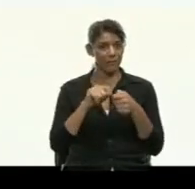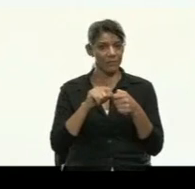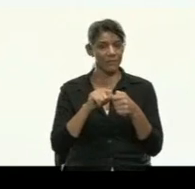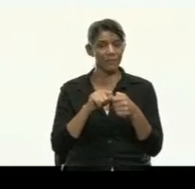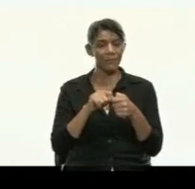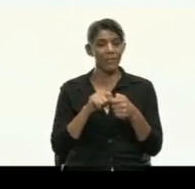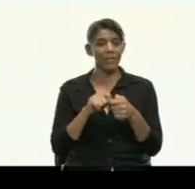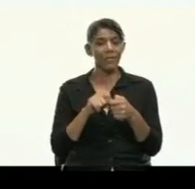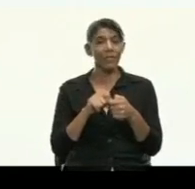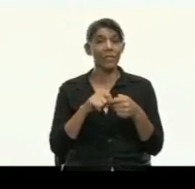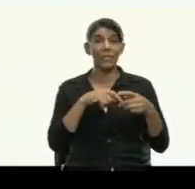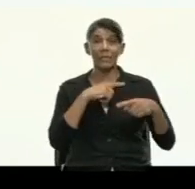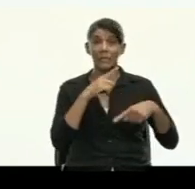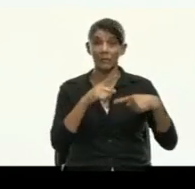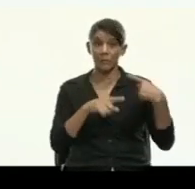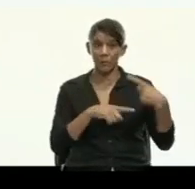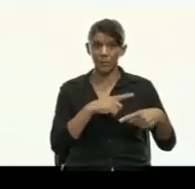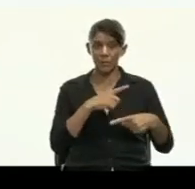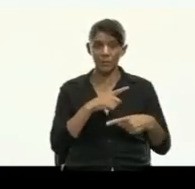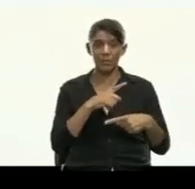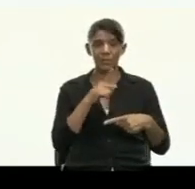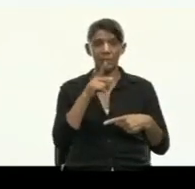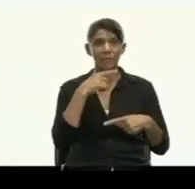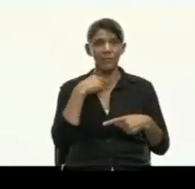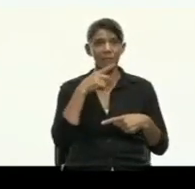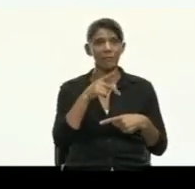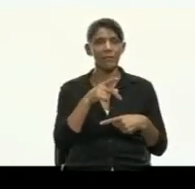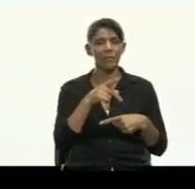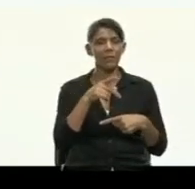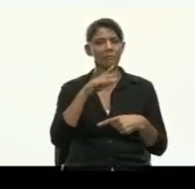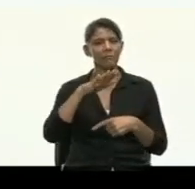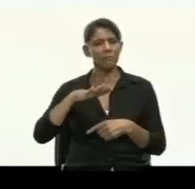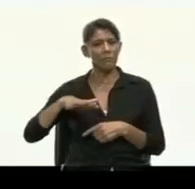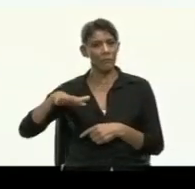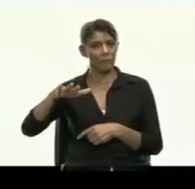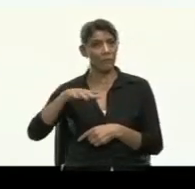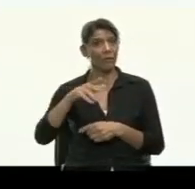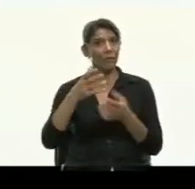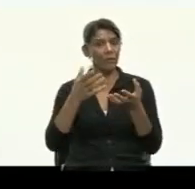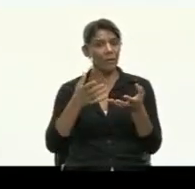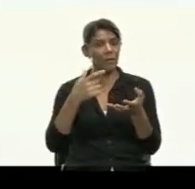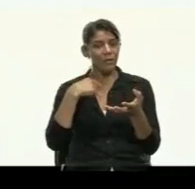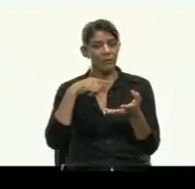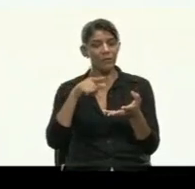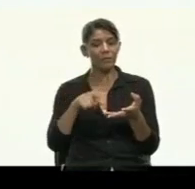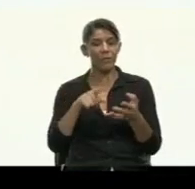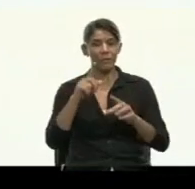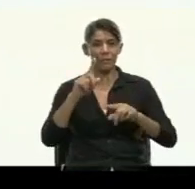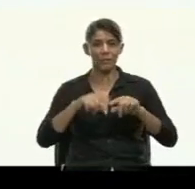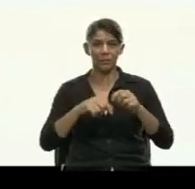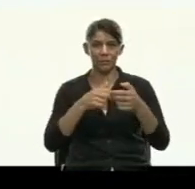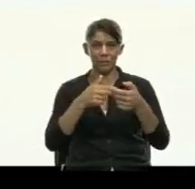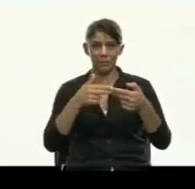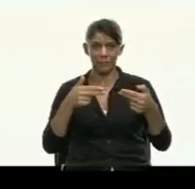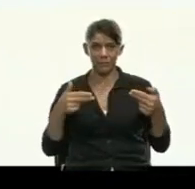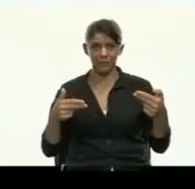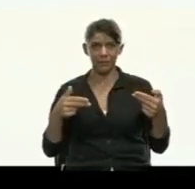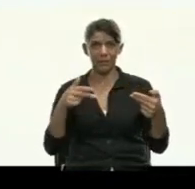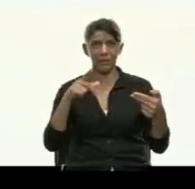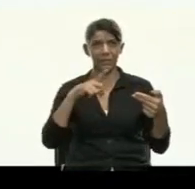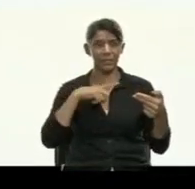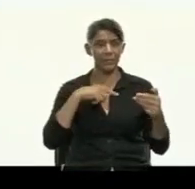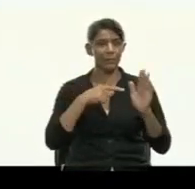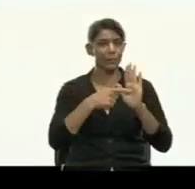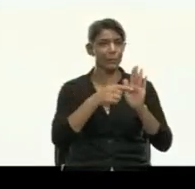locação. Após isso, a gente vai para campo. Eu quero que você pegue seus materiais, esses materiais que passou